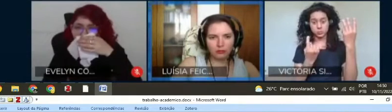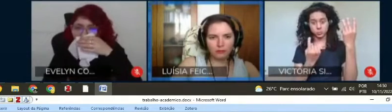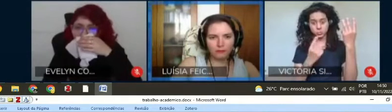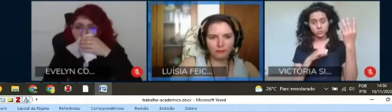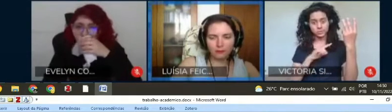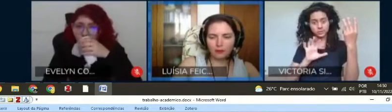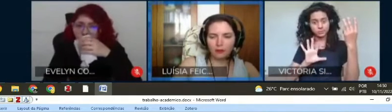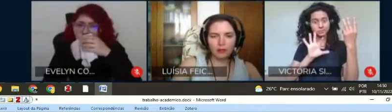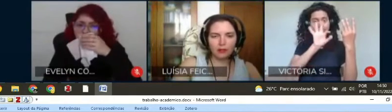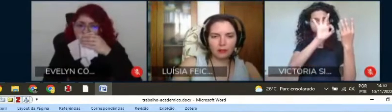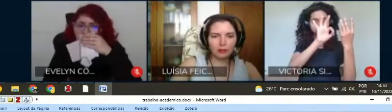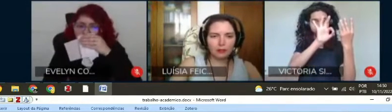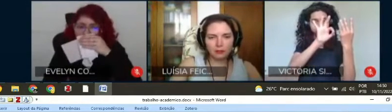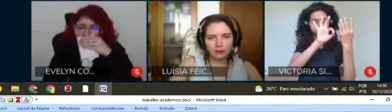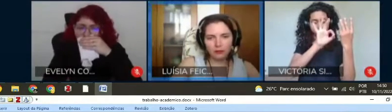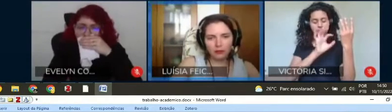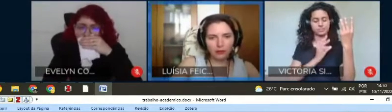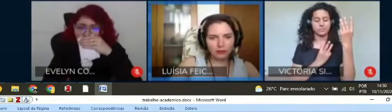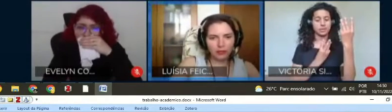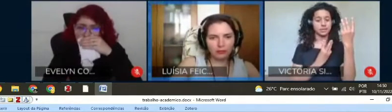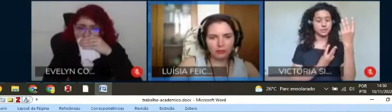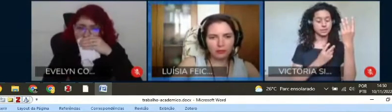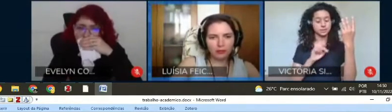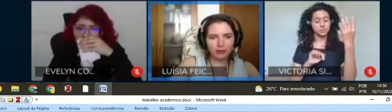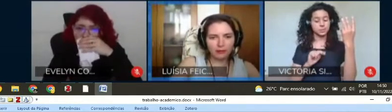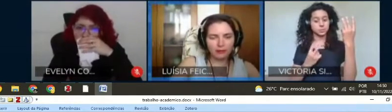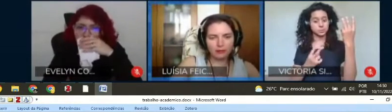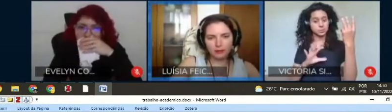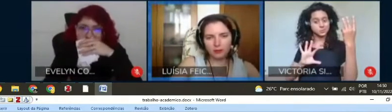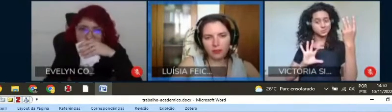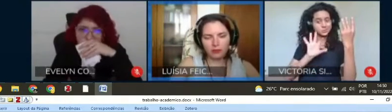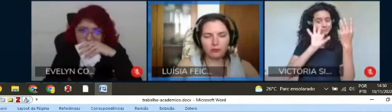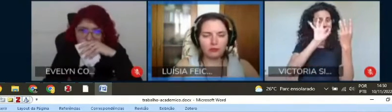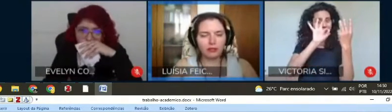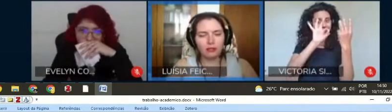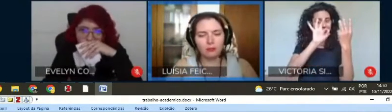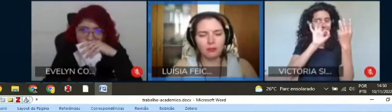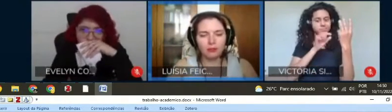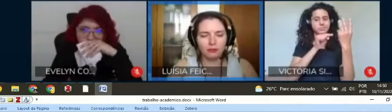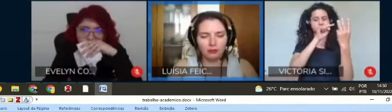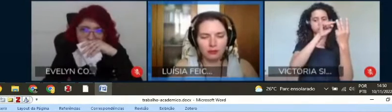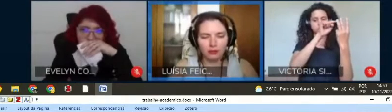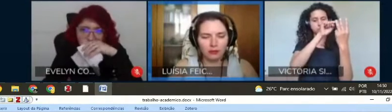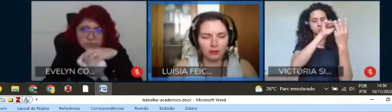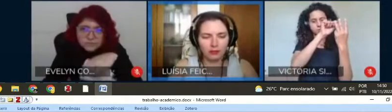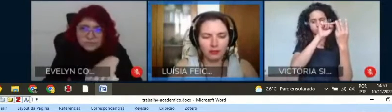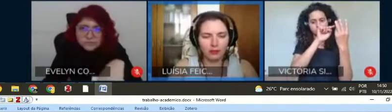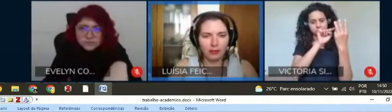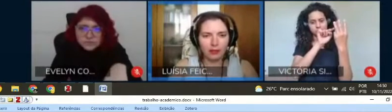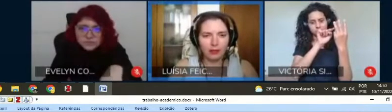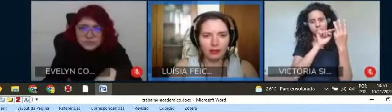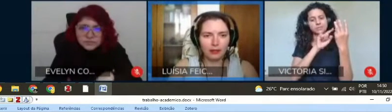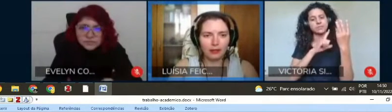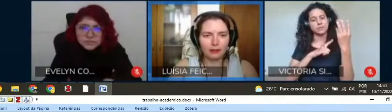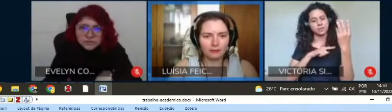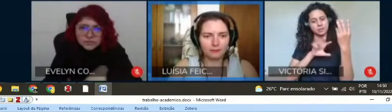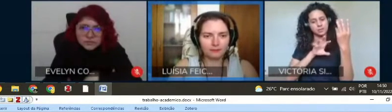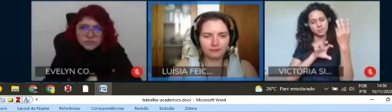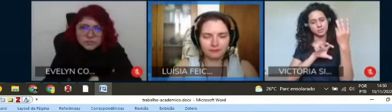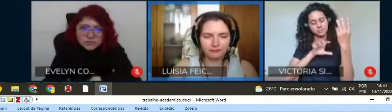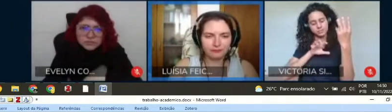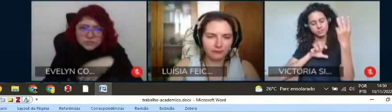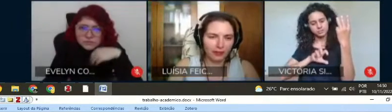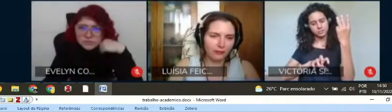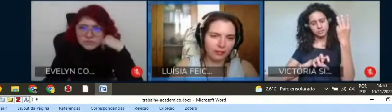título 2. Então agora eu tenho silvestres e domésticos. Daí eu posso dizer aqui arara.